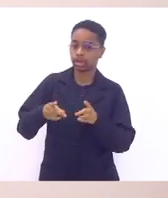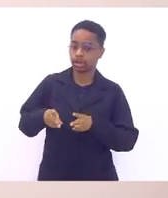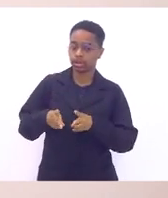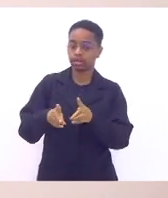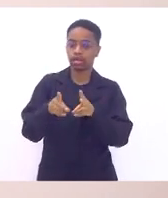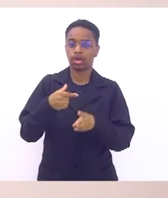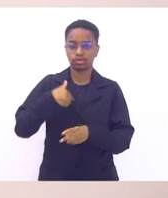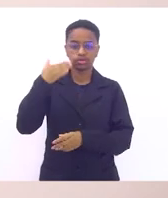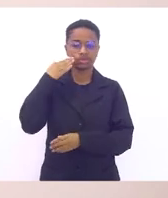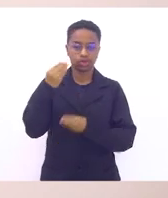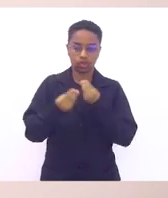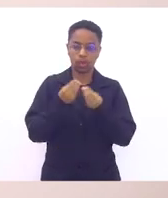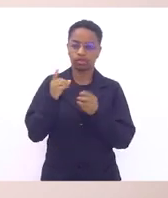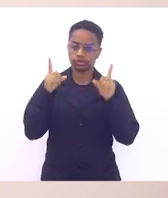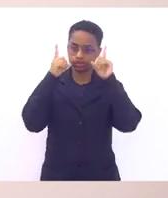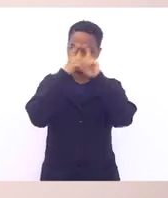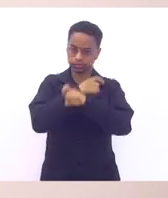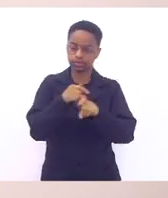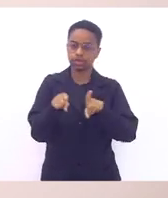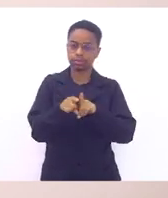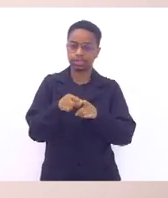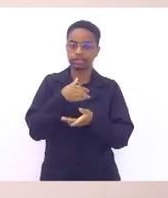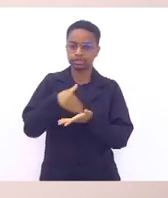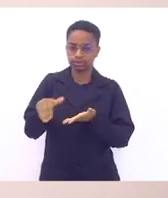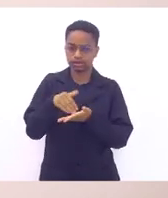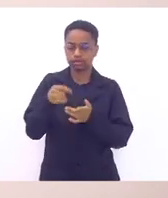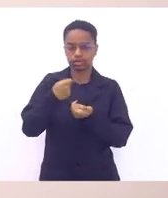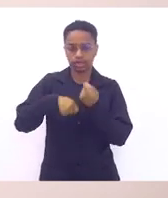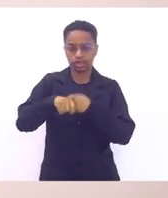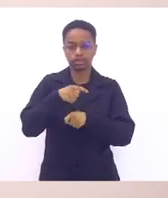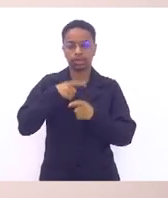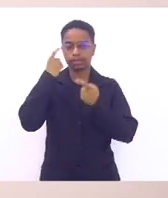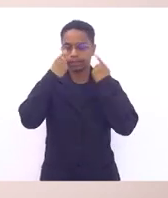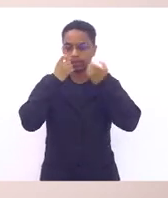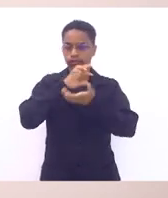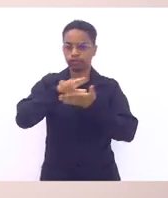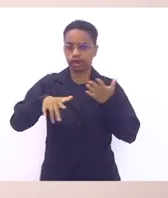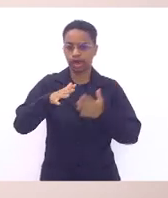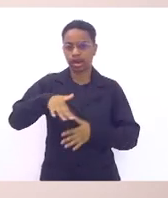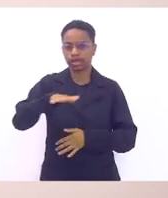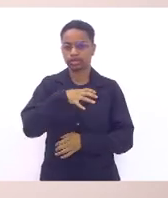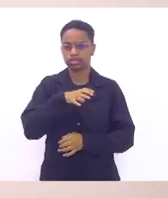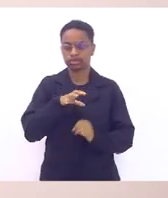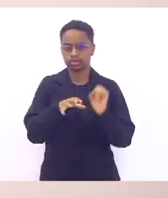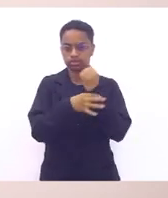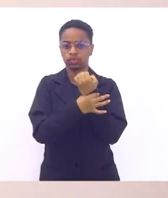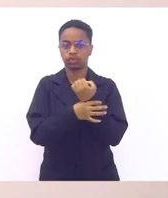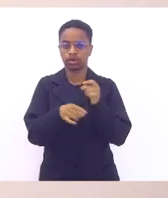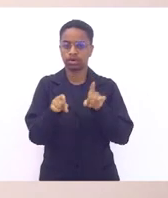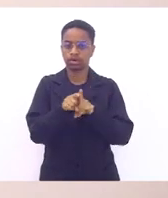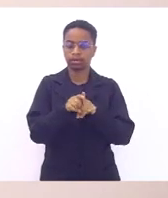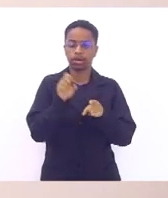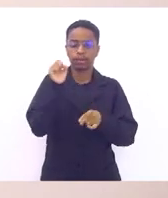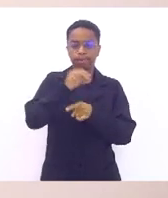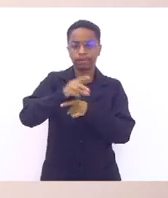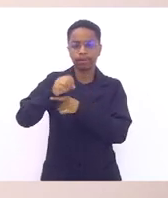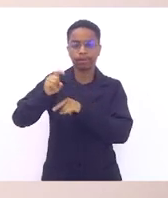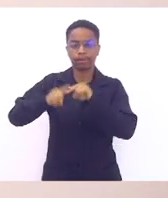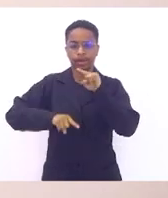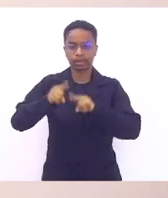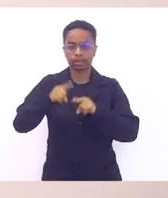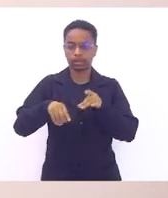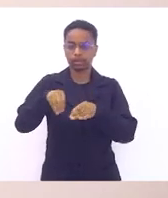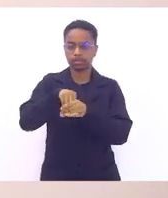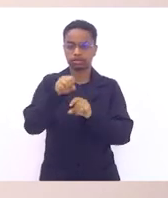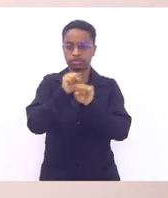dificuldades, a Secretaria de Administração Penitenciária tem um monte de preocupação com questão de segurança, de ingresso de materiais dentro